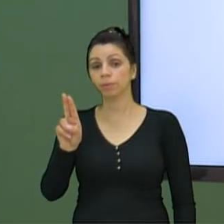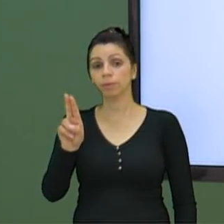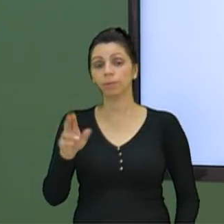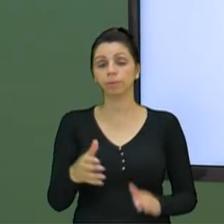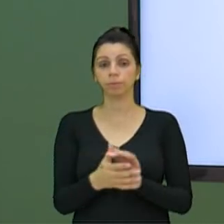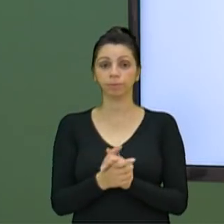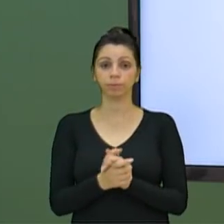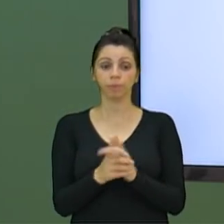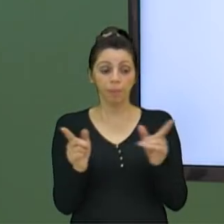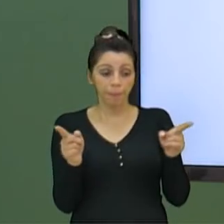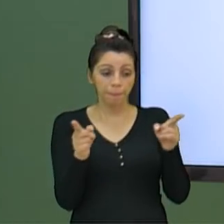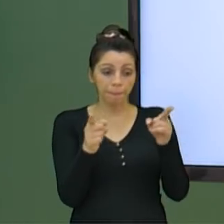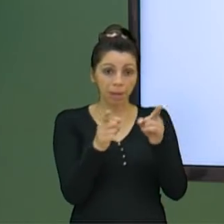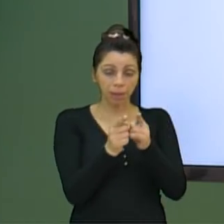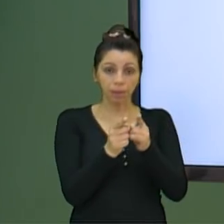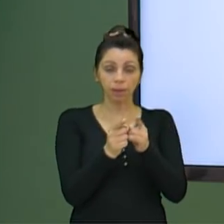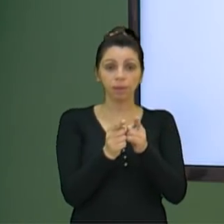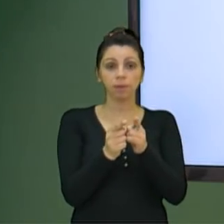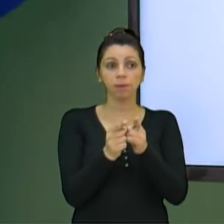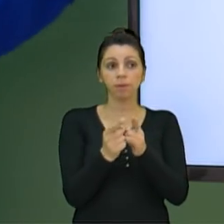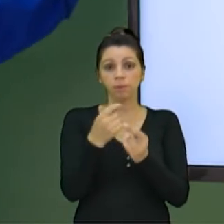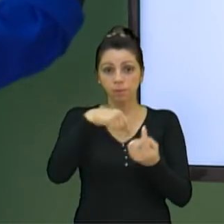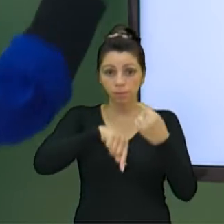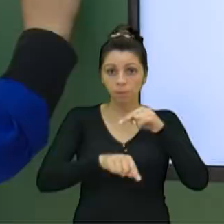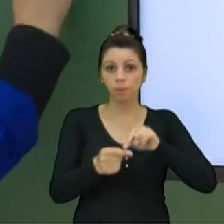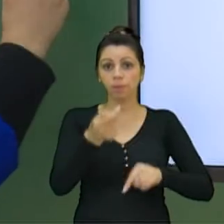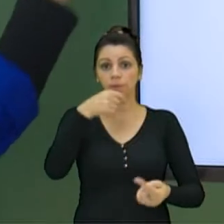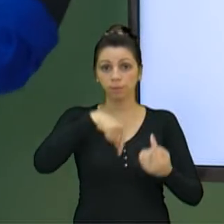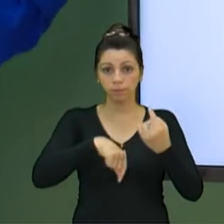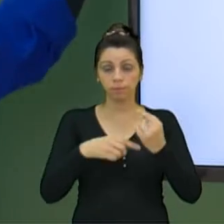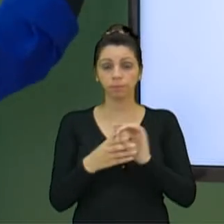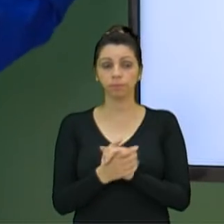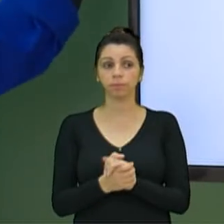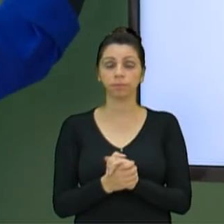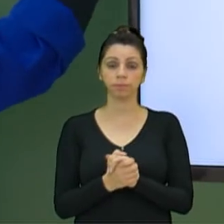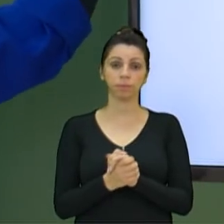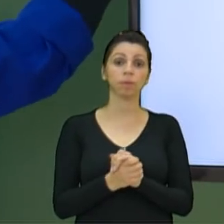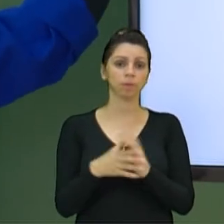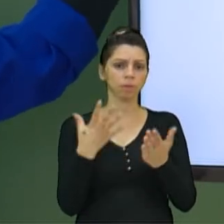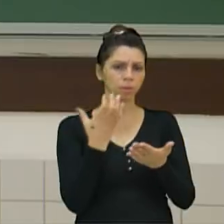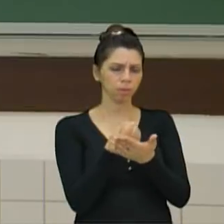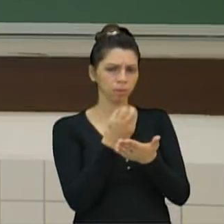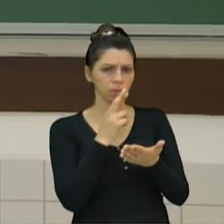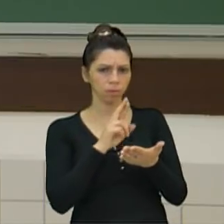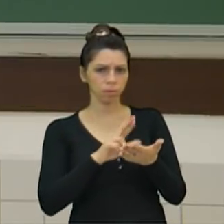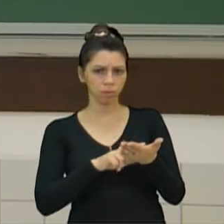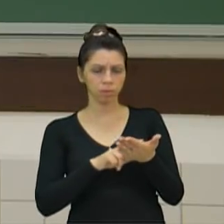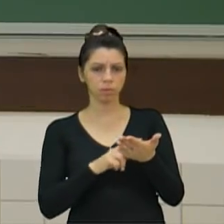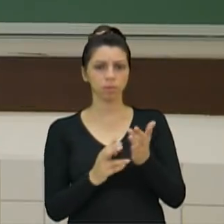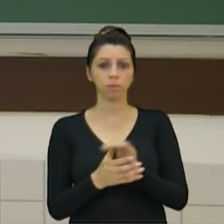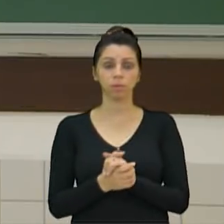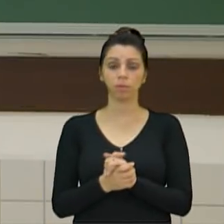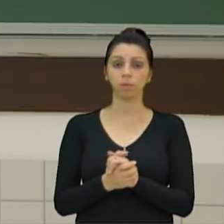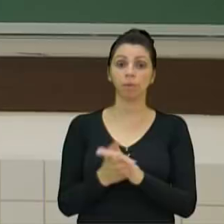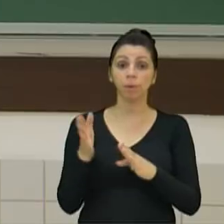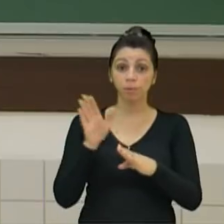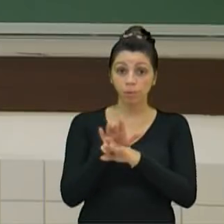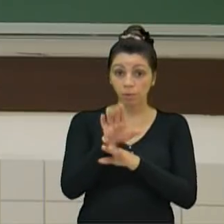pequena circulação, tá? Então, se você quiser marcar aí, né, para ajudar você a lembrar